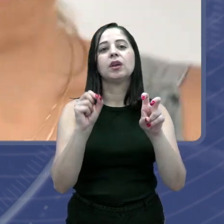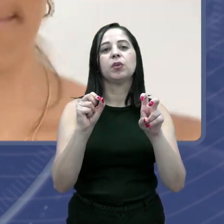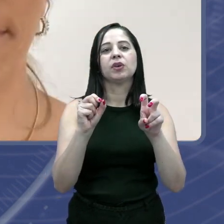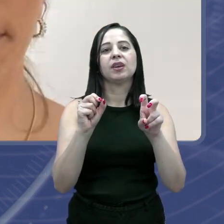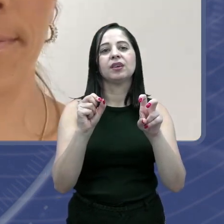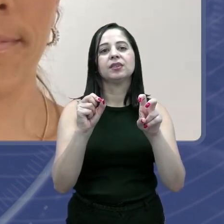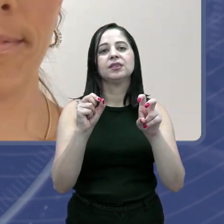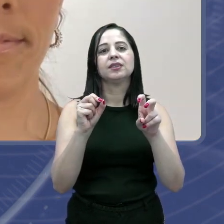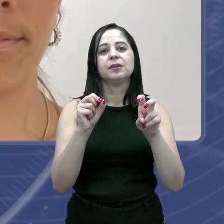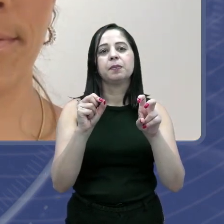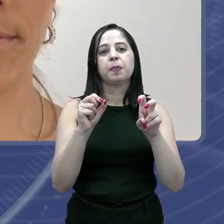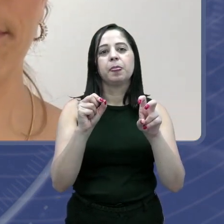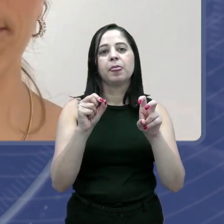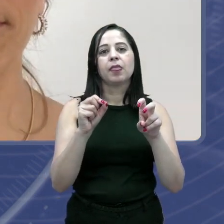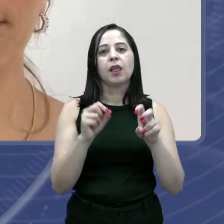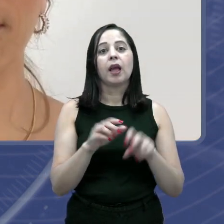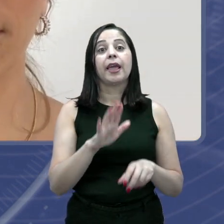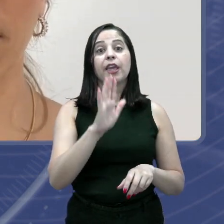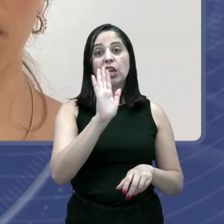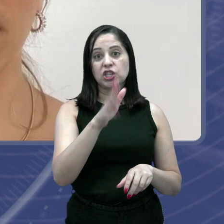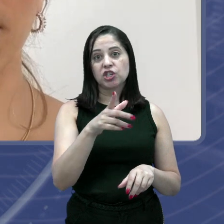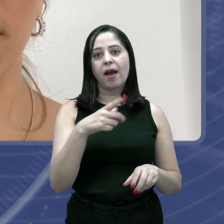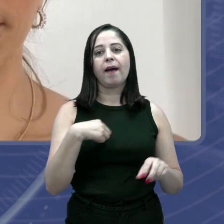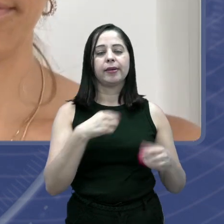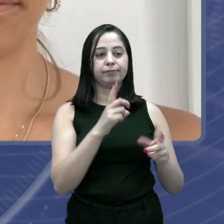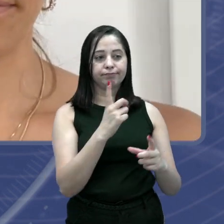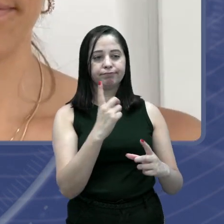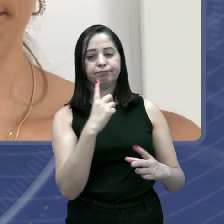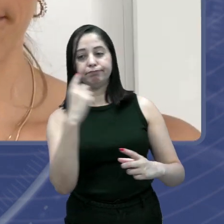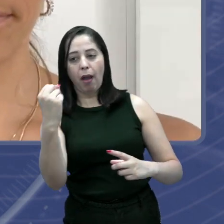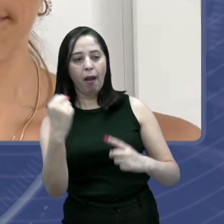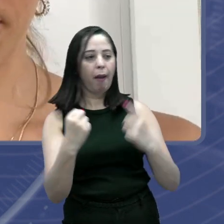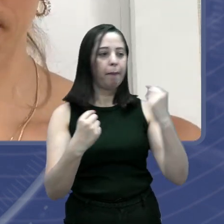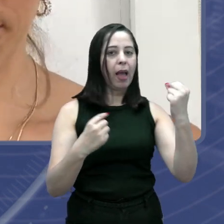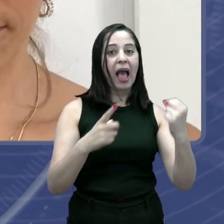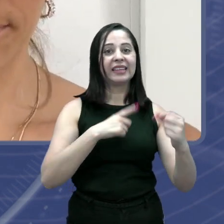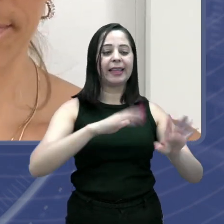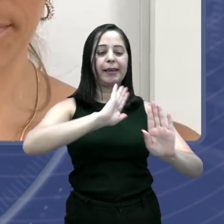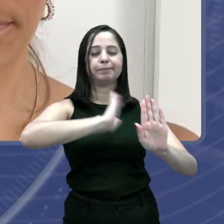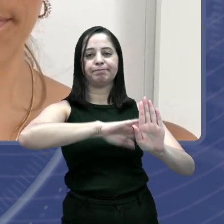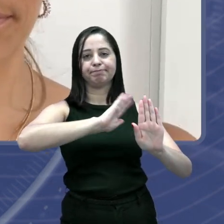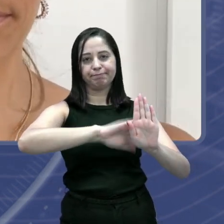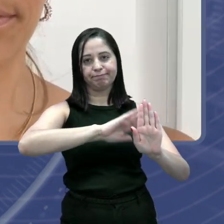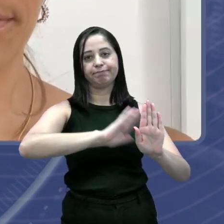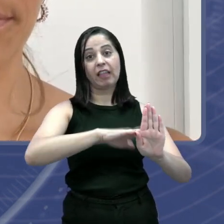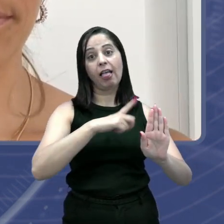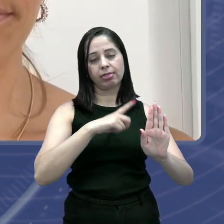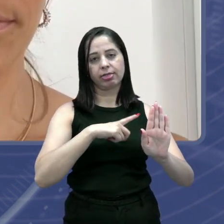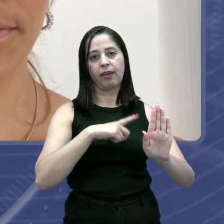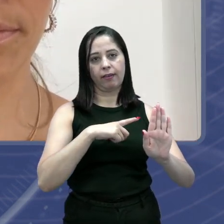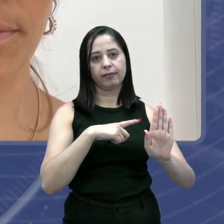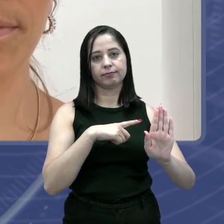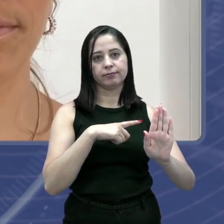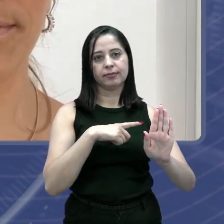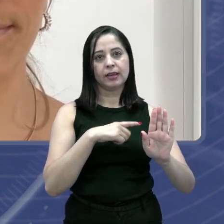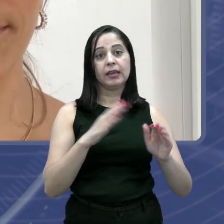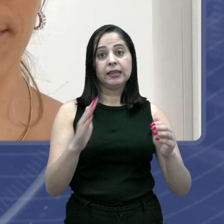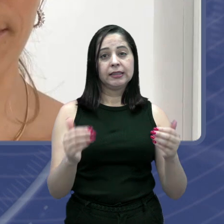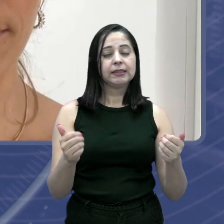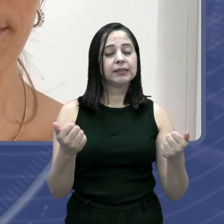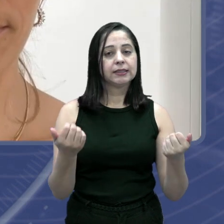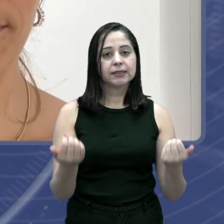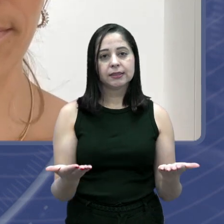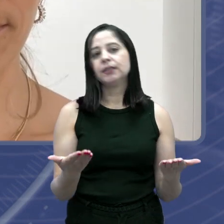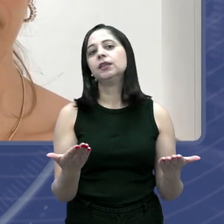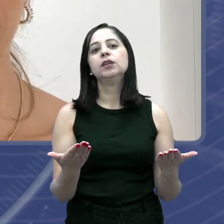vezes virou uma pauta política, né, ideológica, e também que é uma tendência, né? Então,